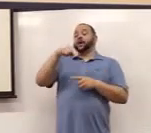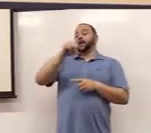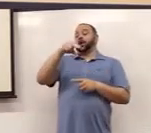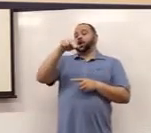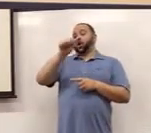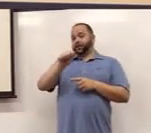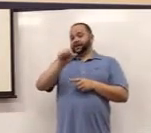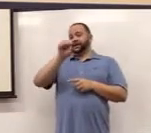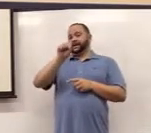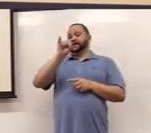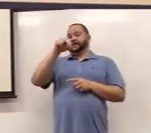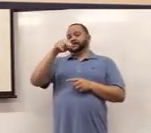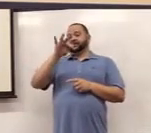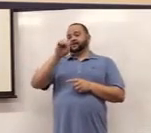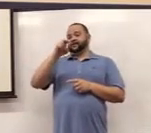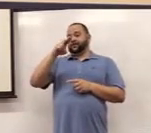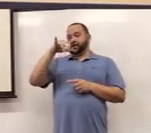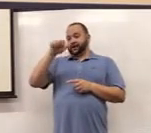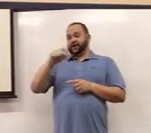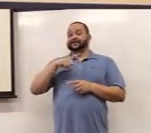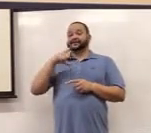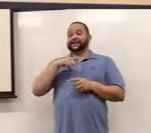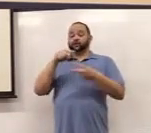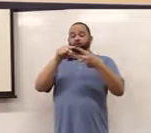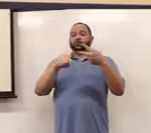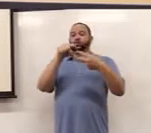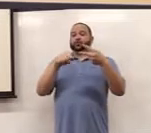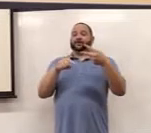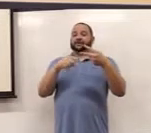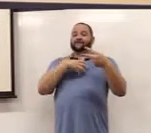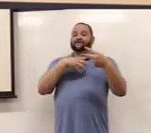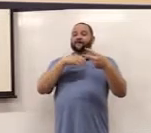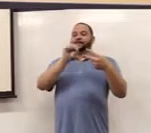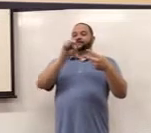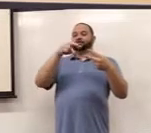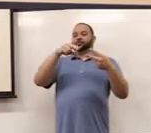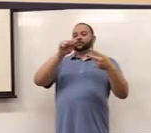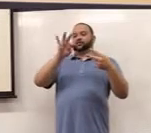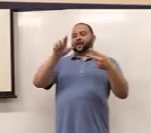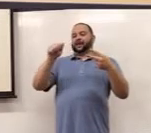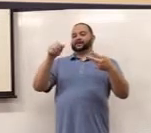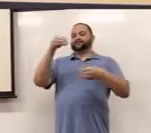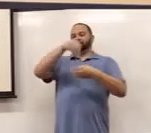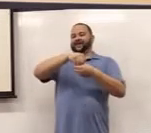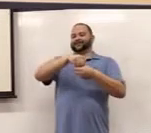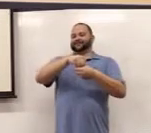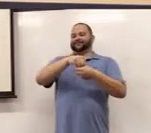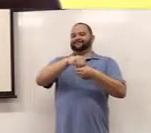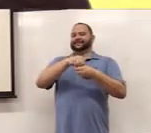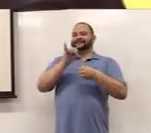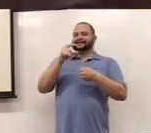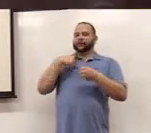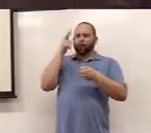menos duas formas sonatas dentro dela. Se a gente conseguir entender essa forma, a gente vai estar com o ouvido muito aguçado e muito esperto na hora de ouvir a